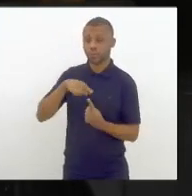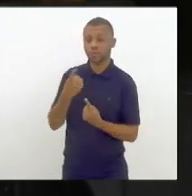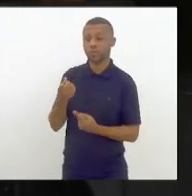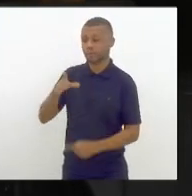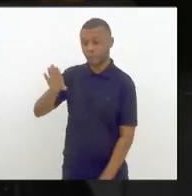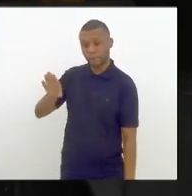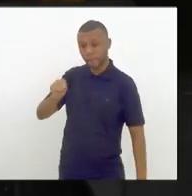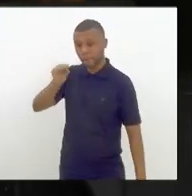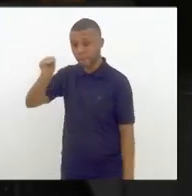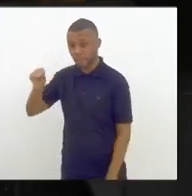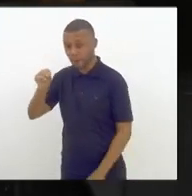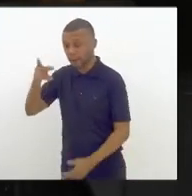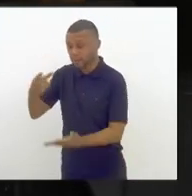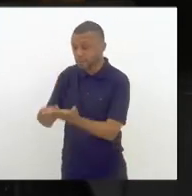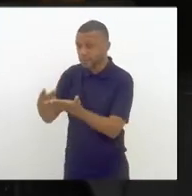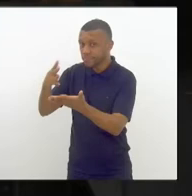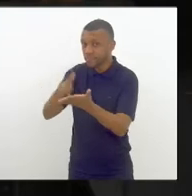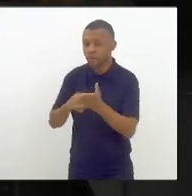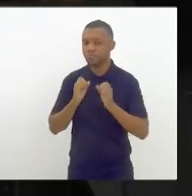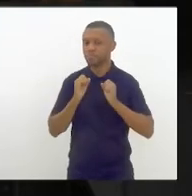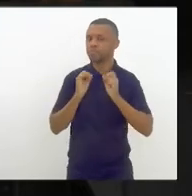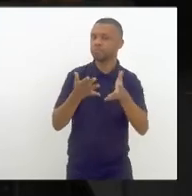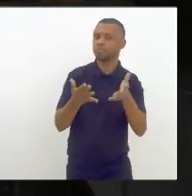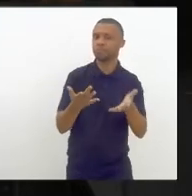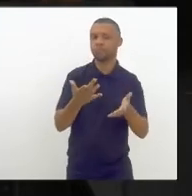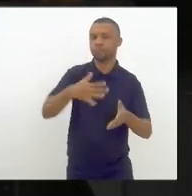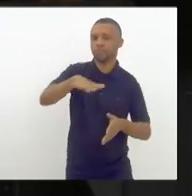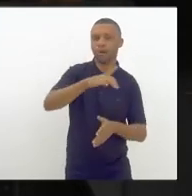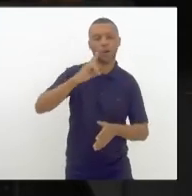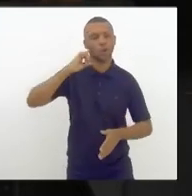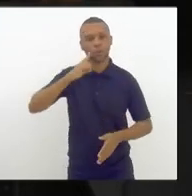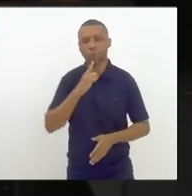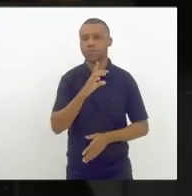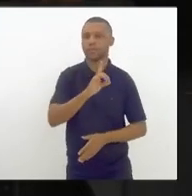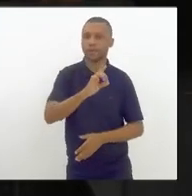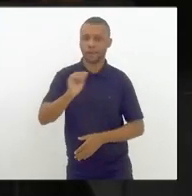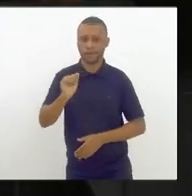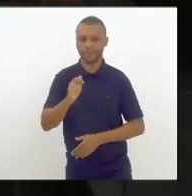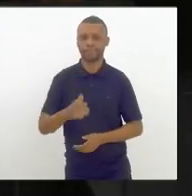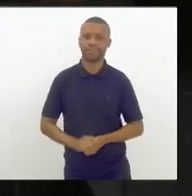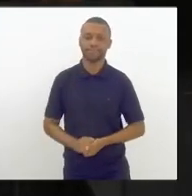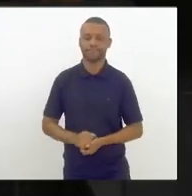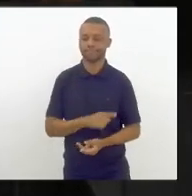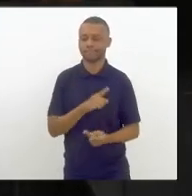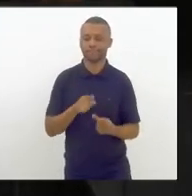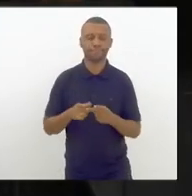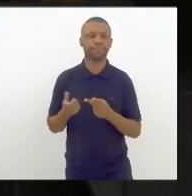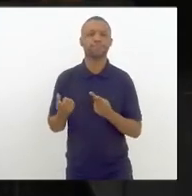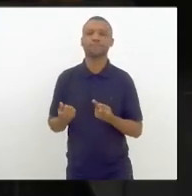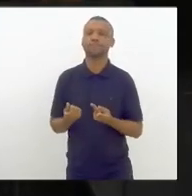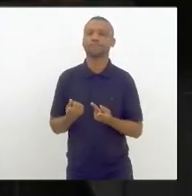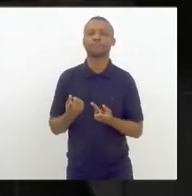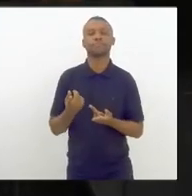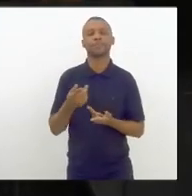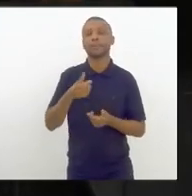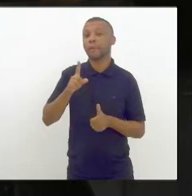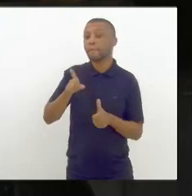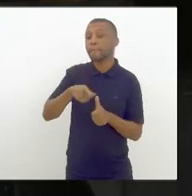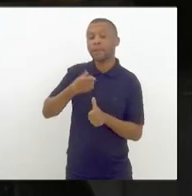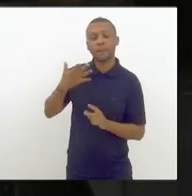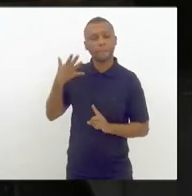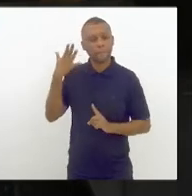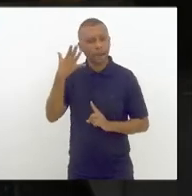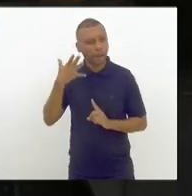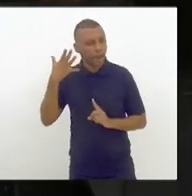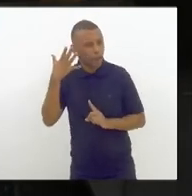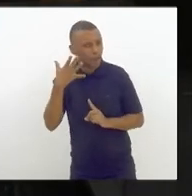voz aos deficientes auditivos senhora Presidente minhas primeiras palavras